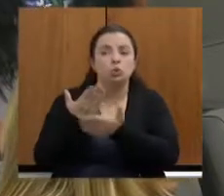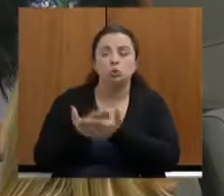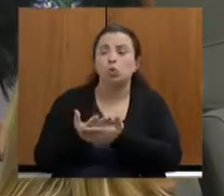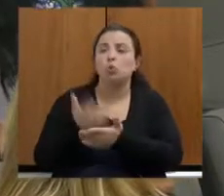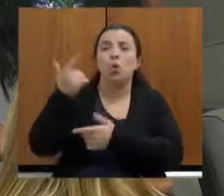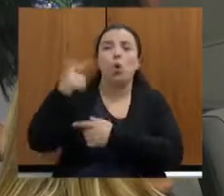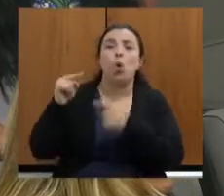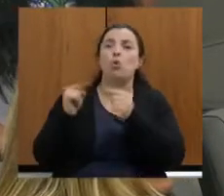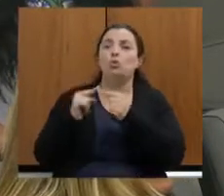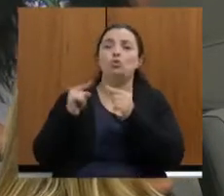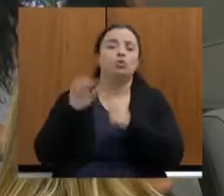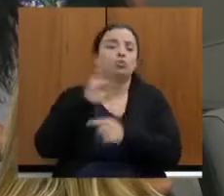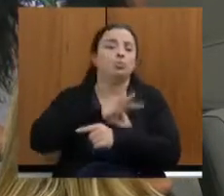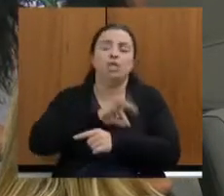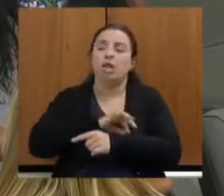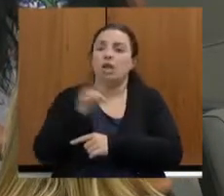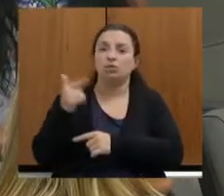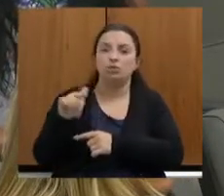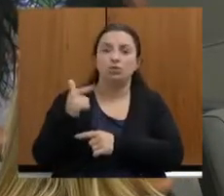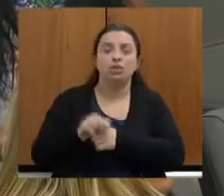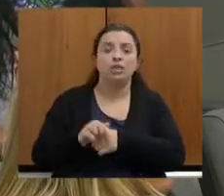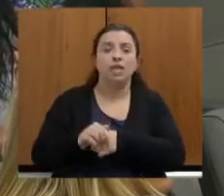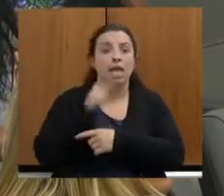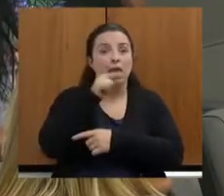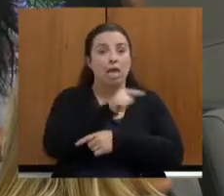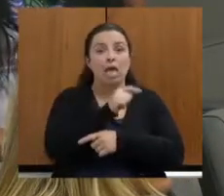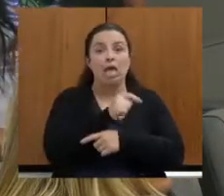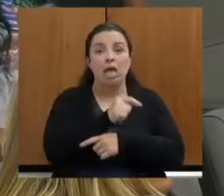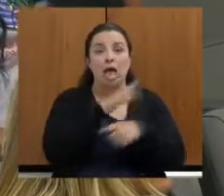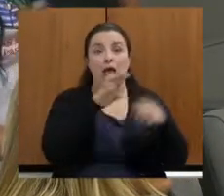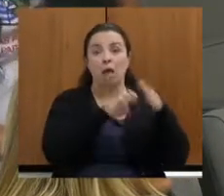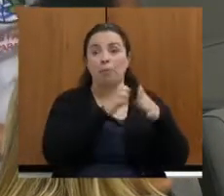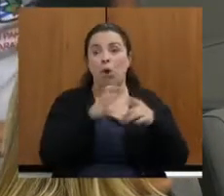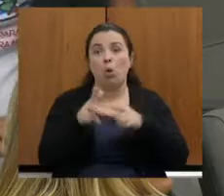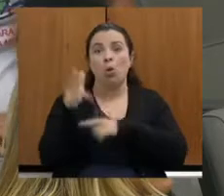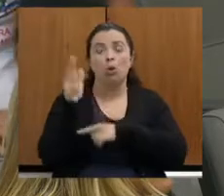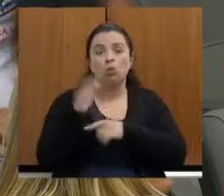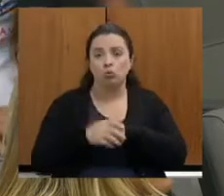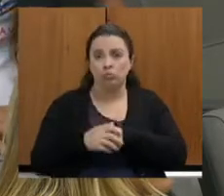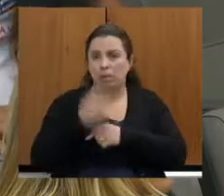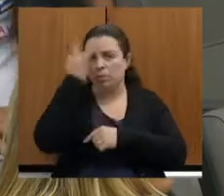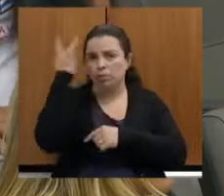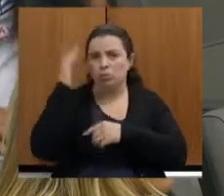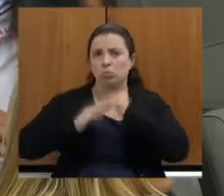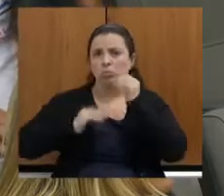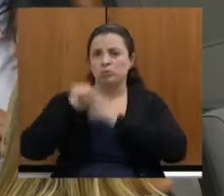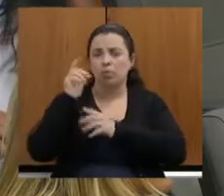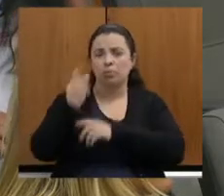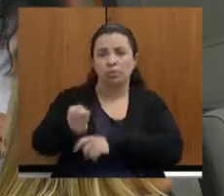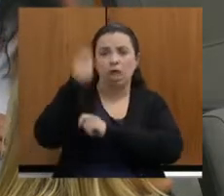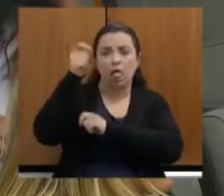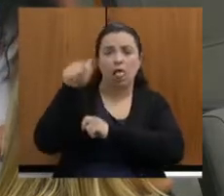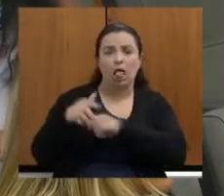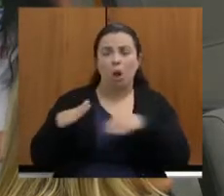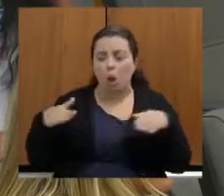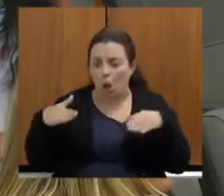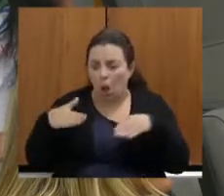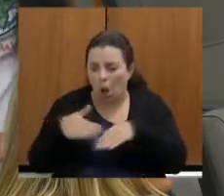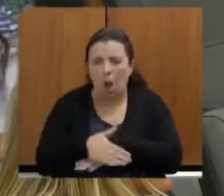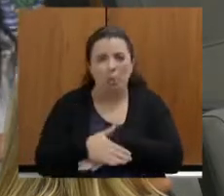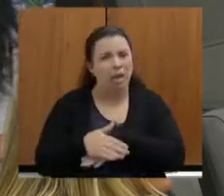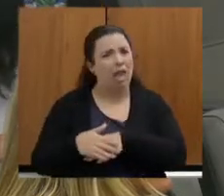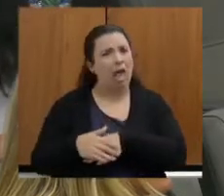e foi cortado de maneira desrespeitosa o pescador Foi humilhado durante nós precisamos